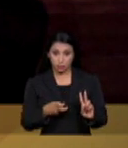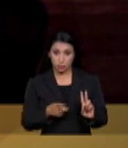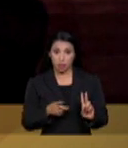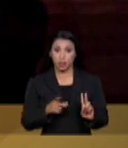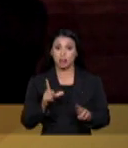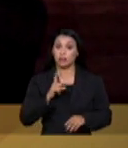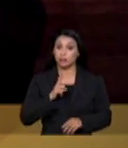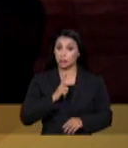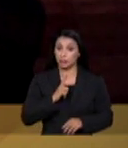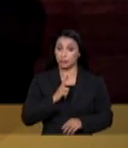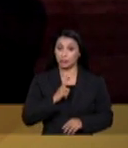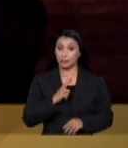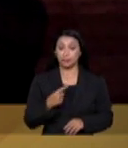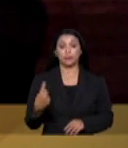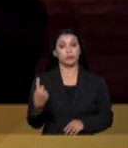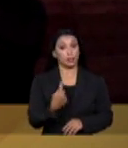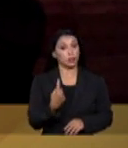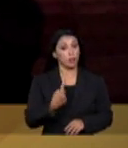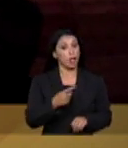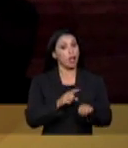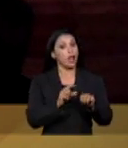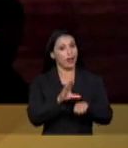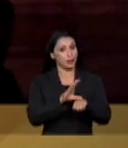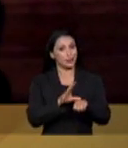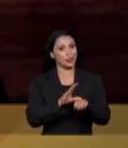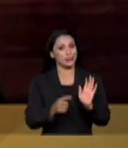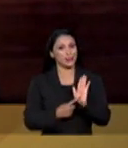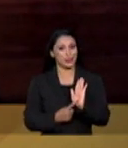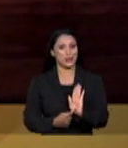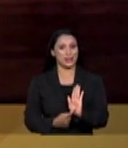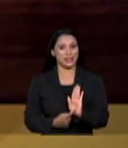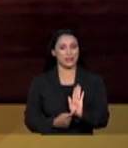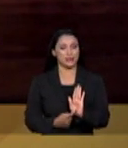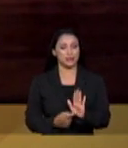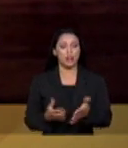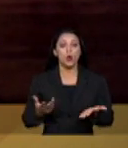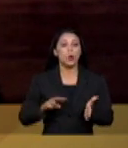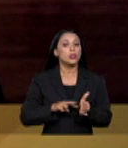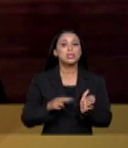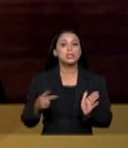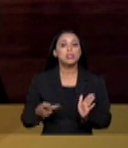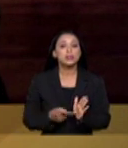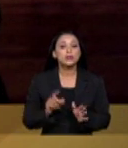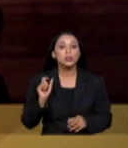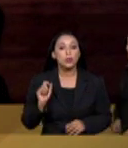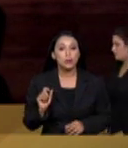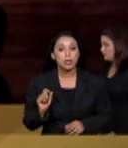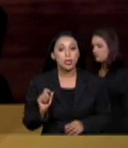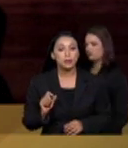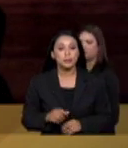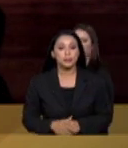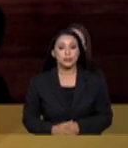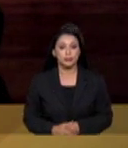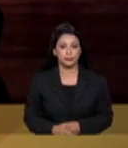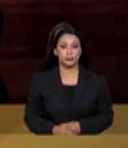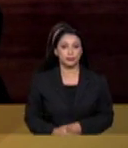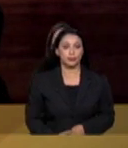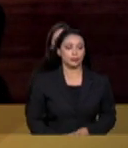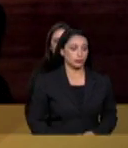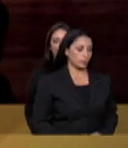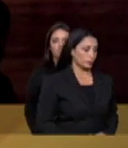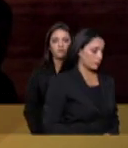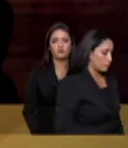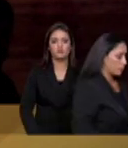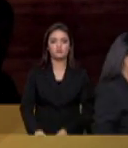forma exclusiva é o que diz a constituição e o que significa a impossibilidade de